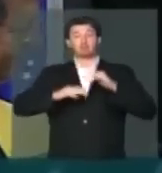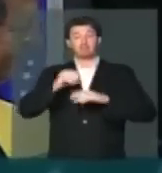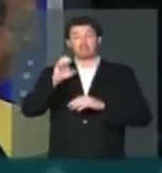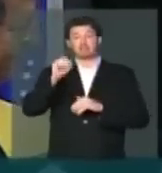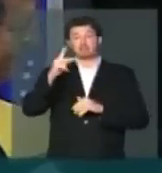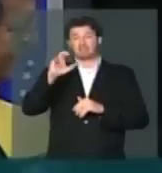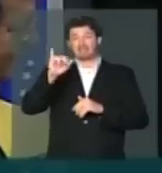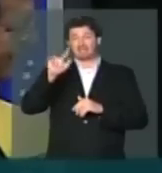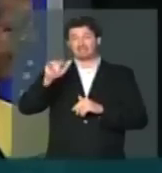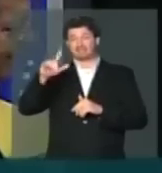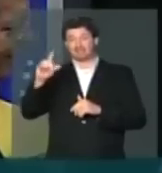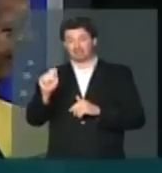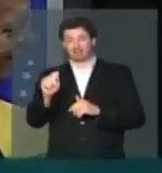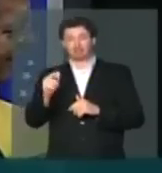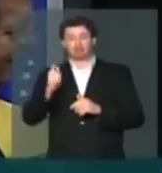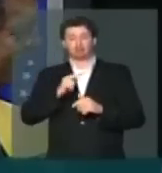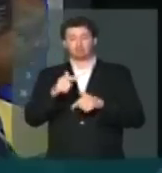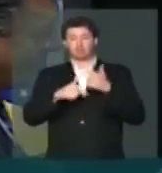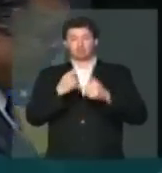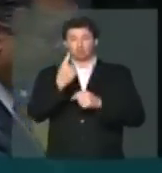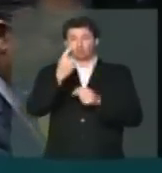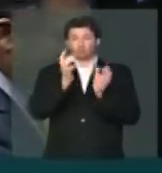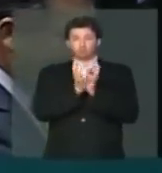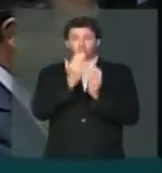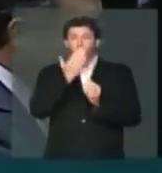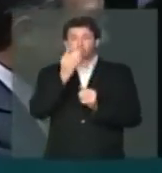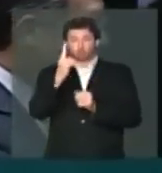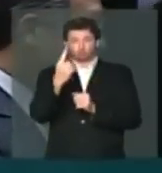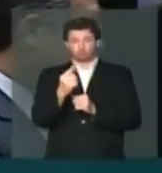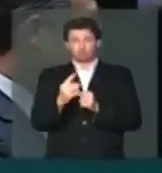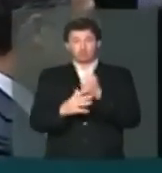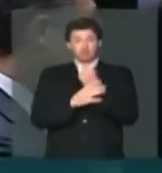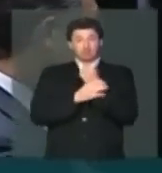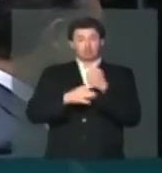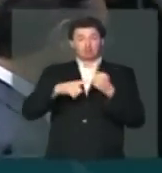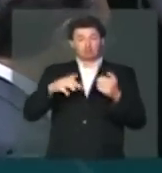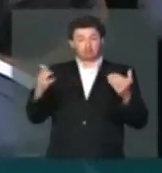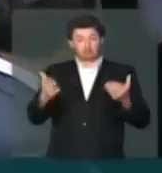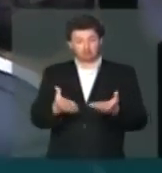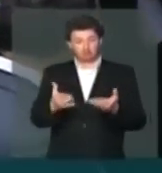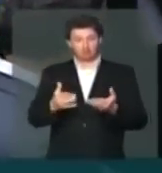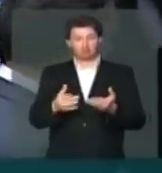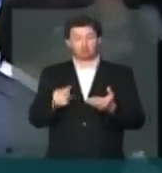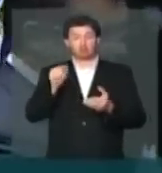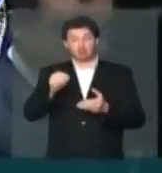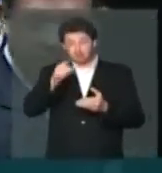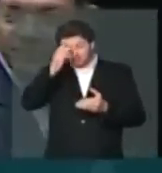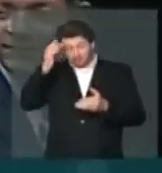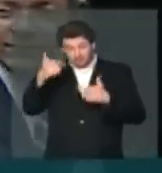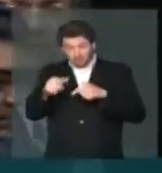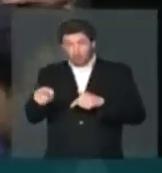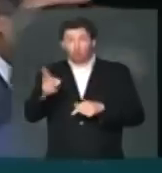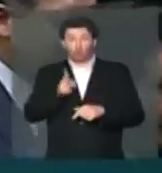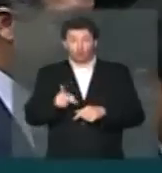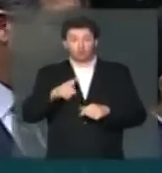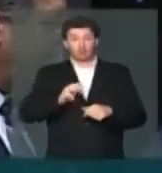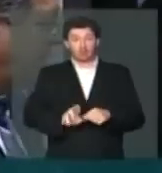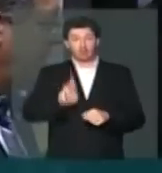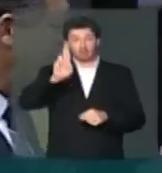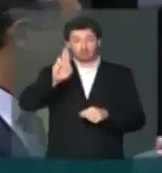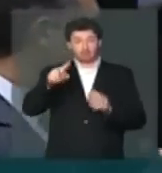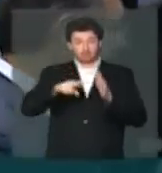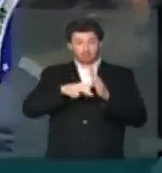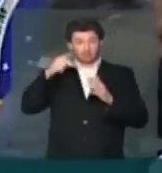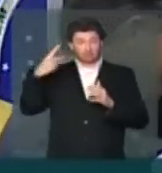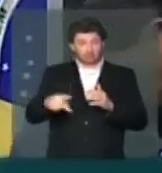especializada, com uma única atividade e com a garantia agora de que esses trabalhadores continuam sendo representados